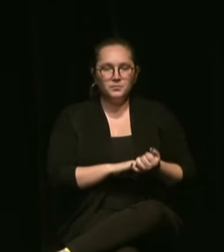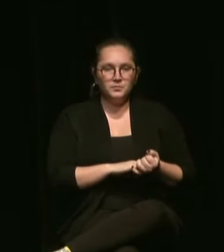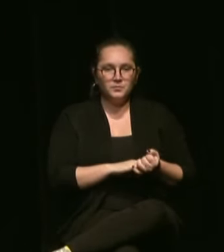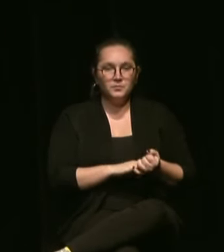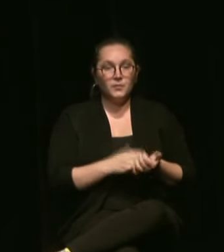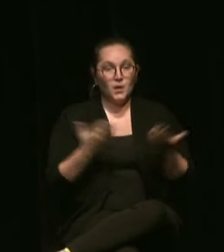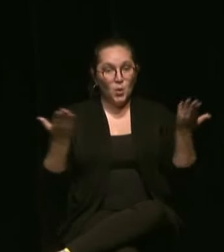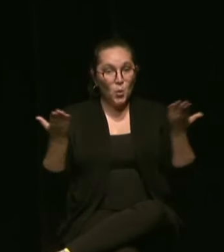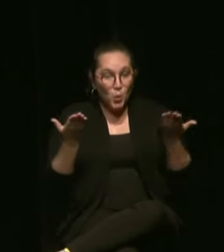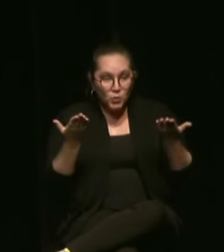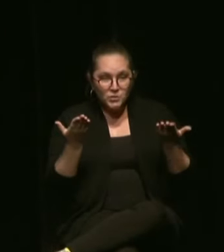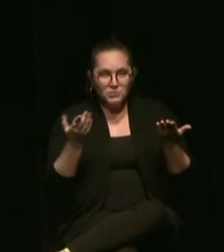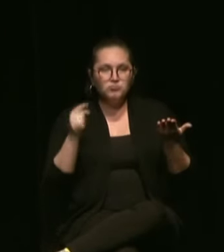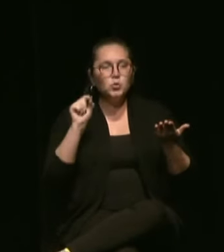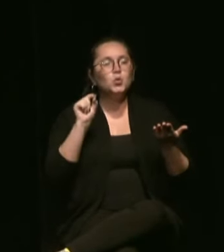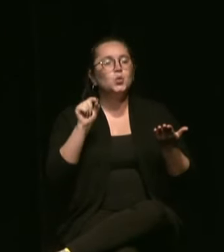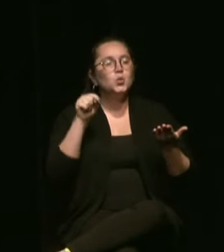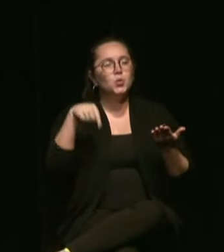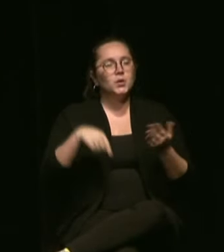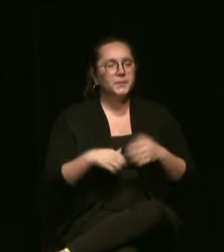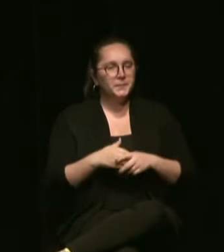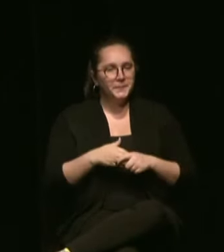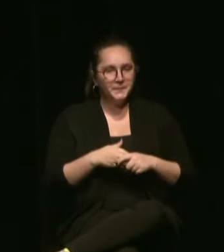Por que eu vou fazer aqui hoje?